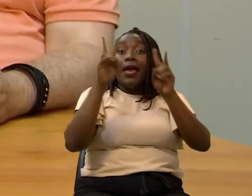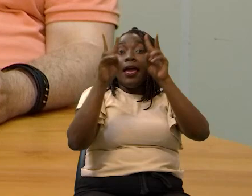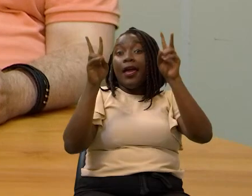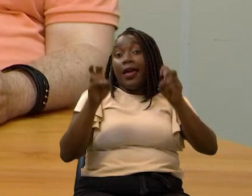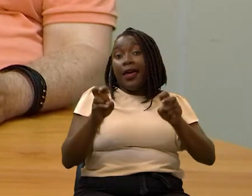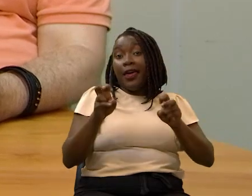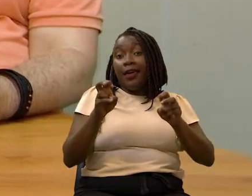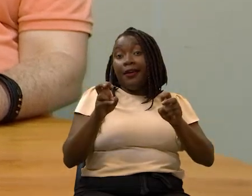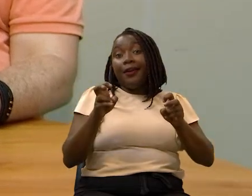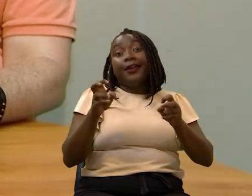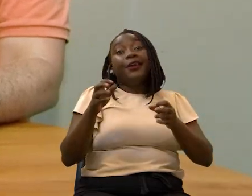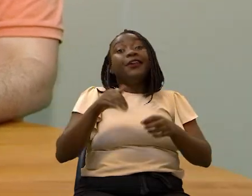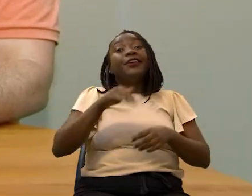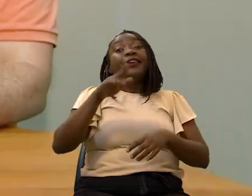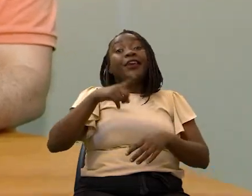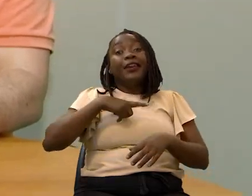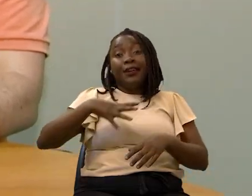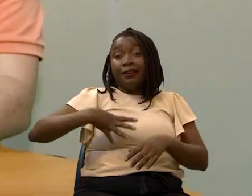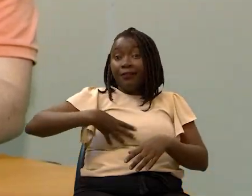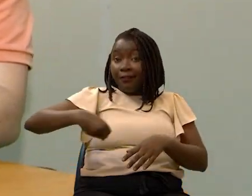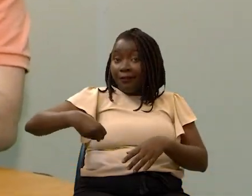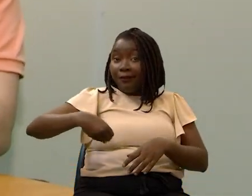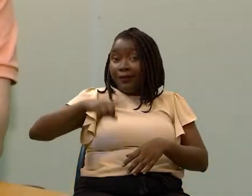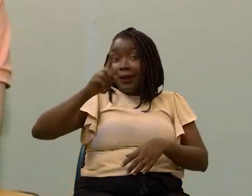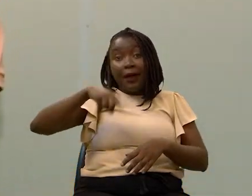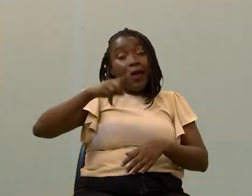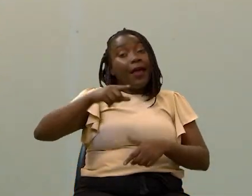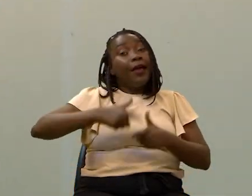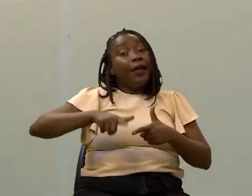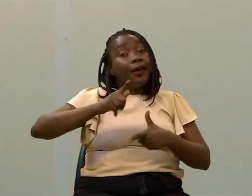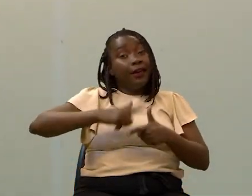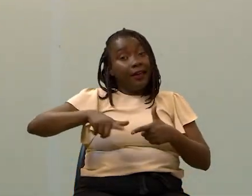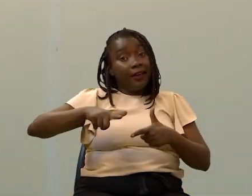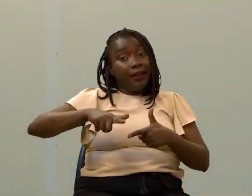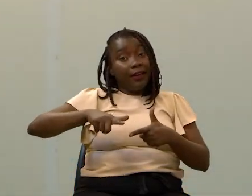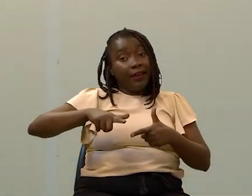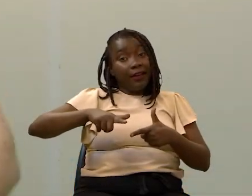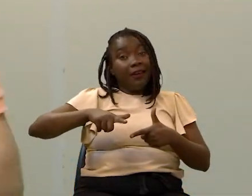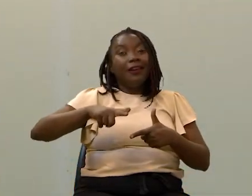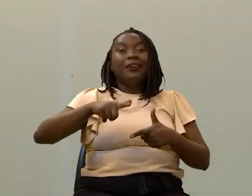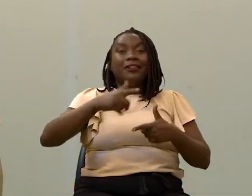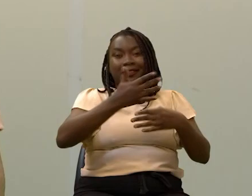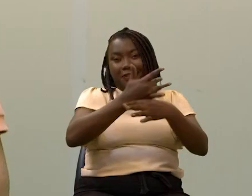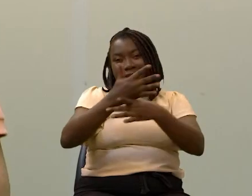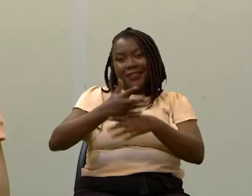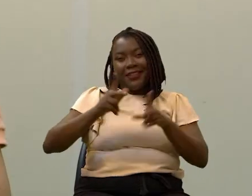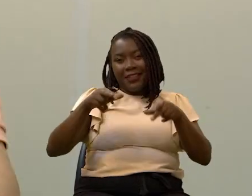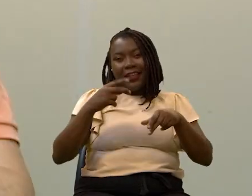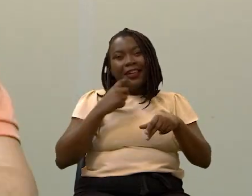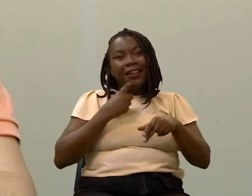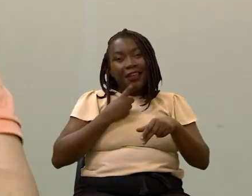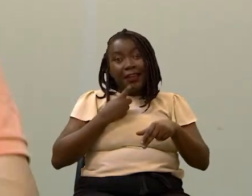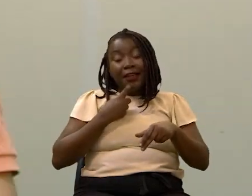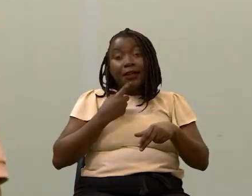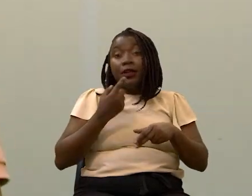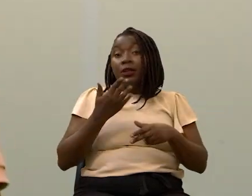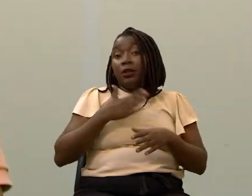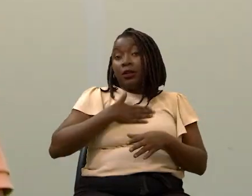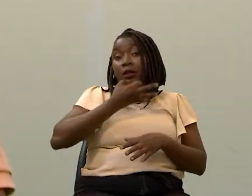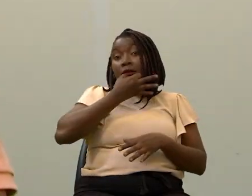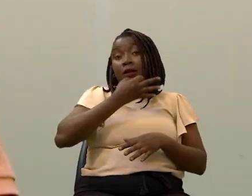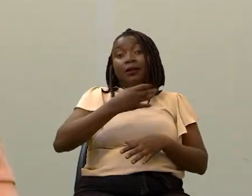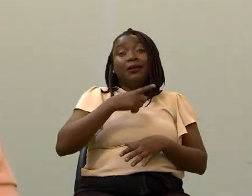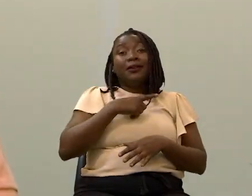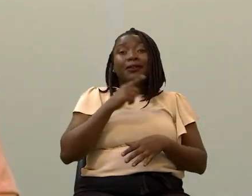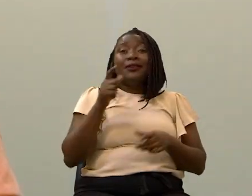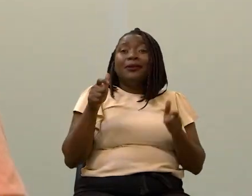grandes questões. Porque quem tem filhos, isso é um problema. Para cidades como Campinas,